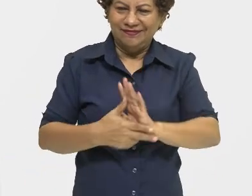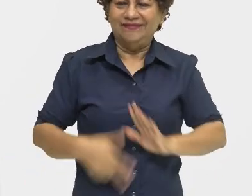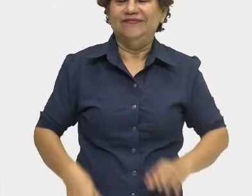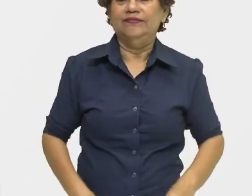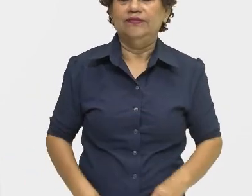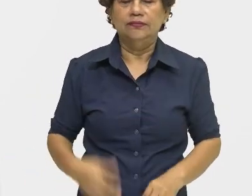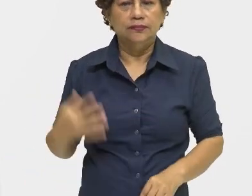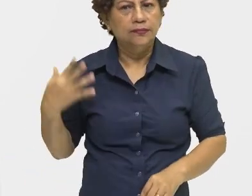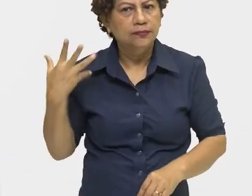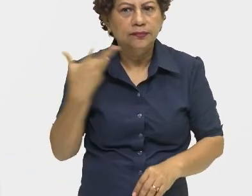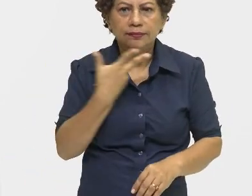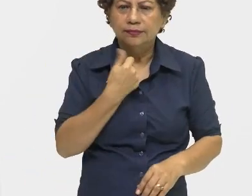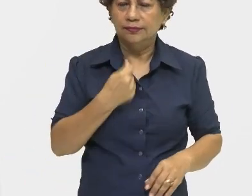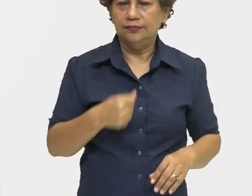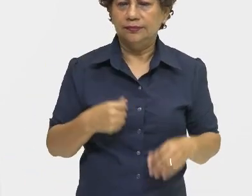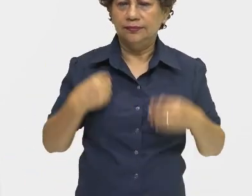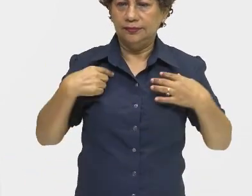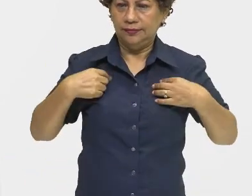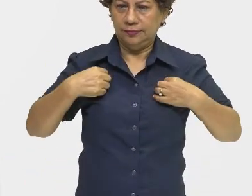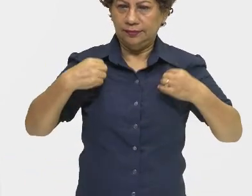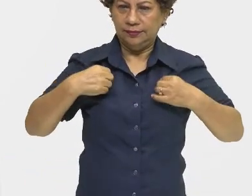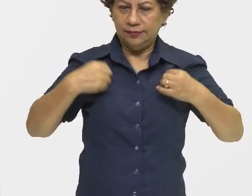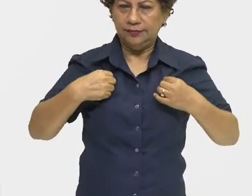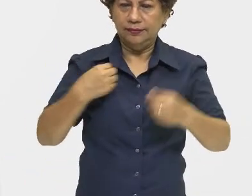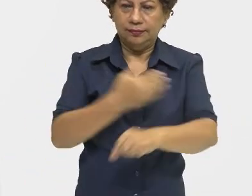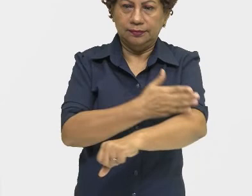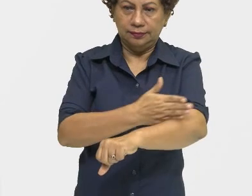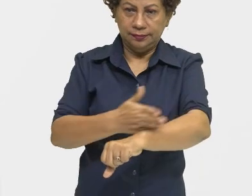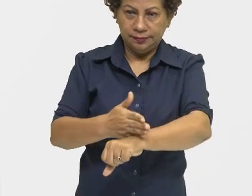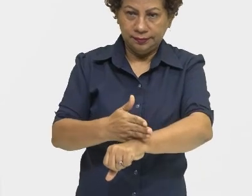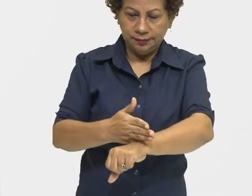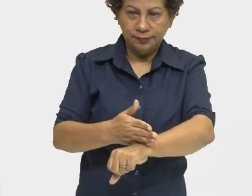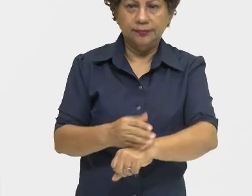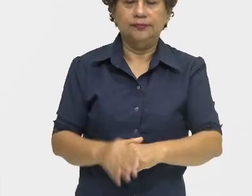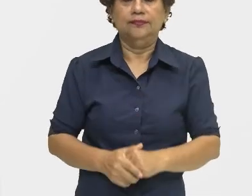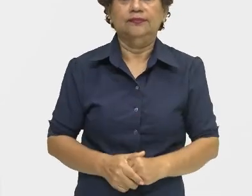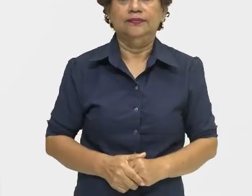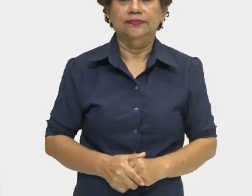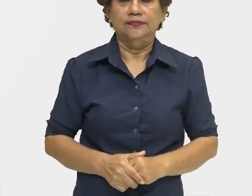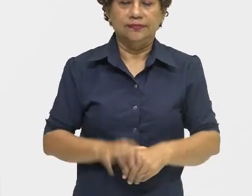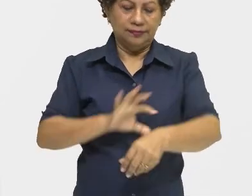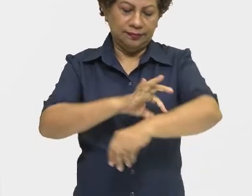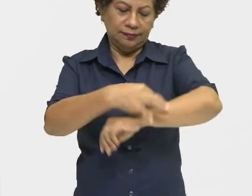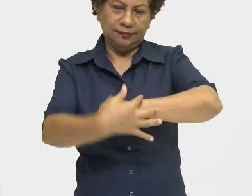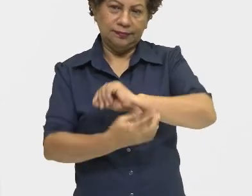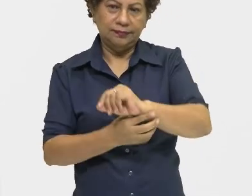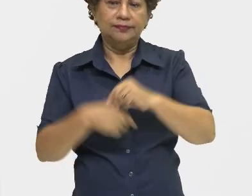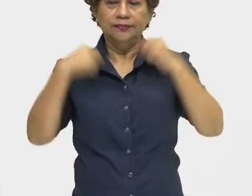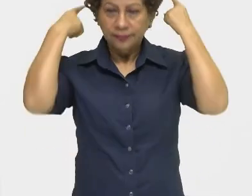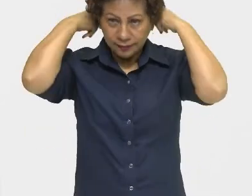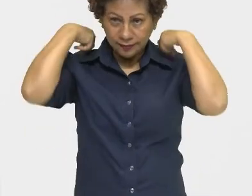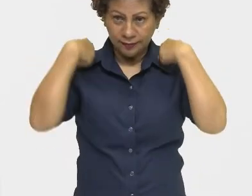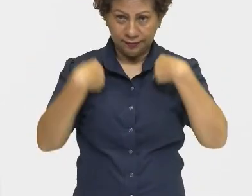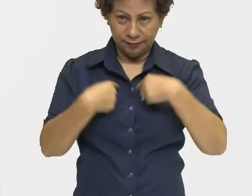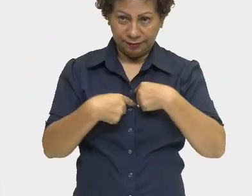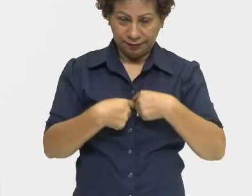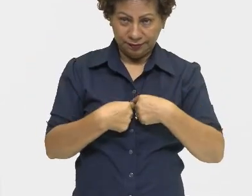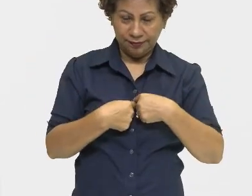e amplas, com blusa geralmente branca e curta. Adornam pulseiras e colares de sementes